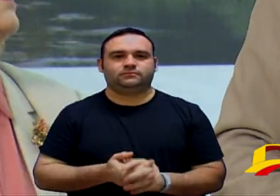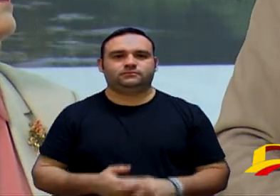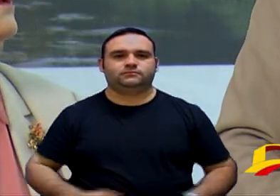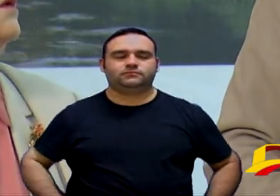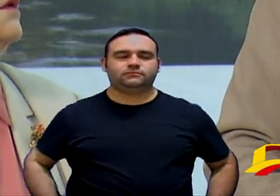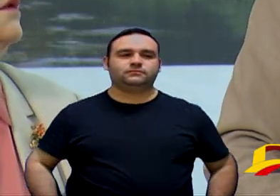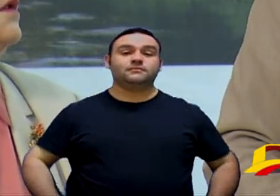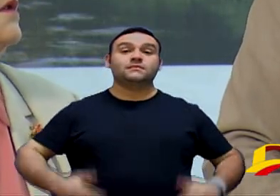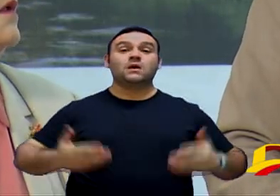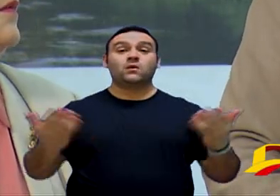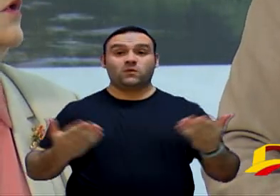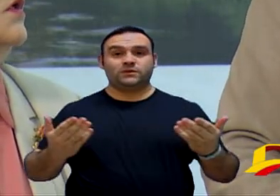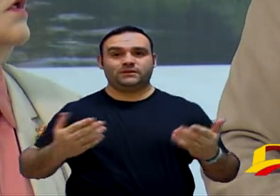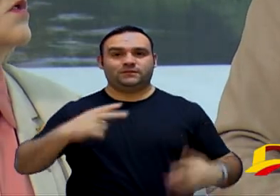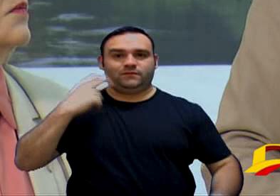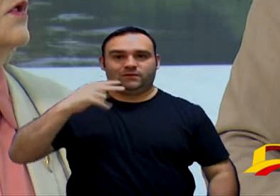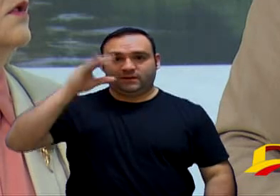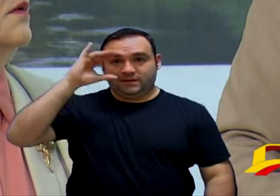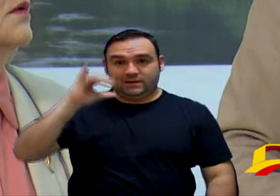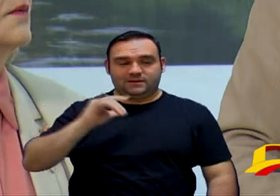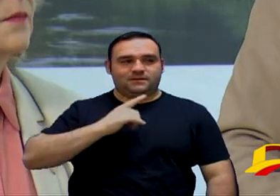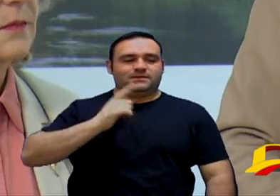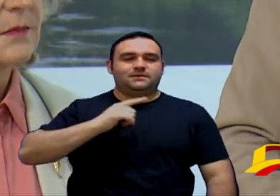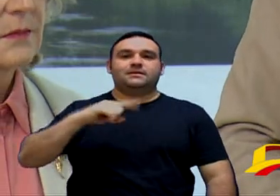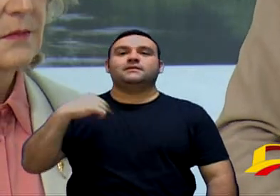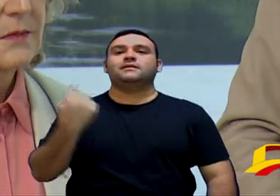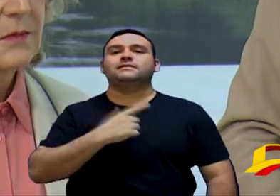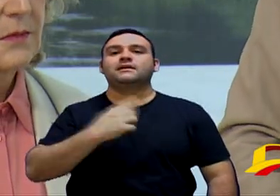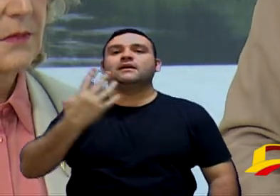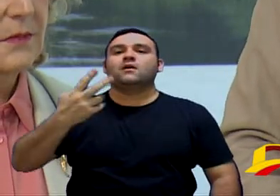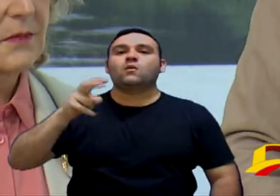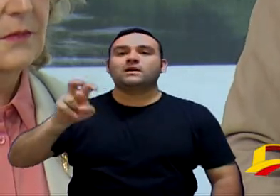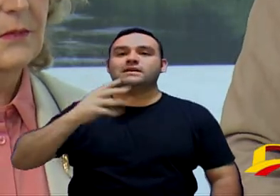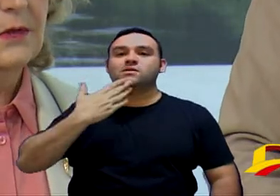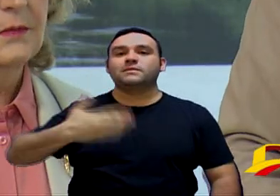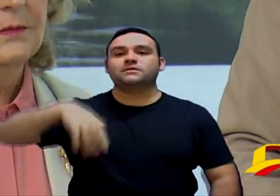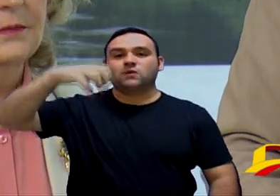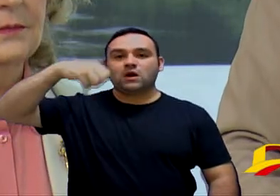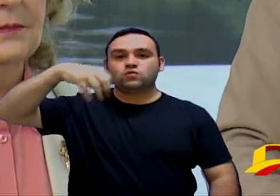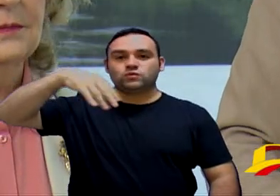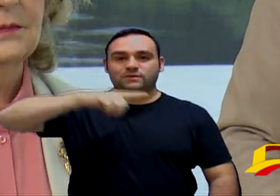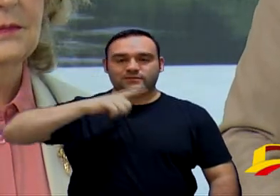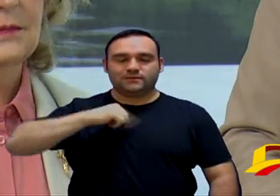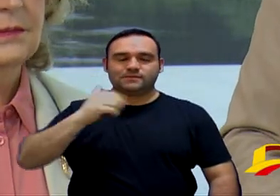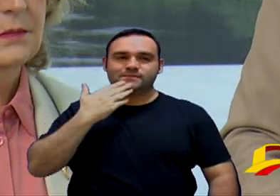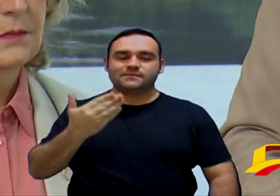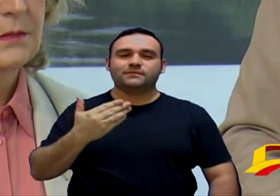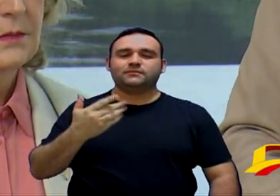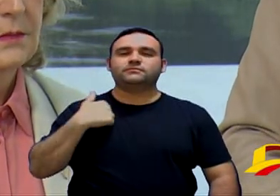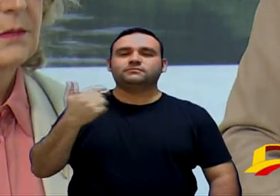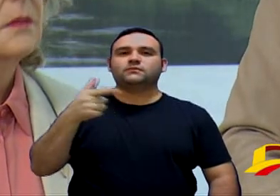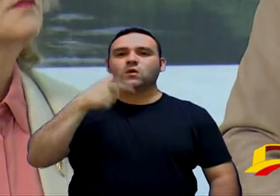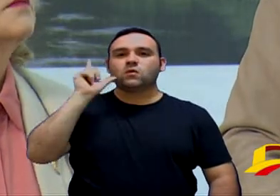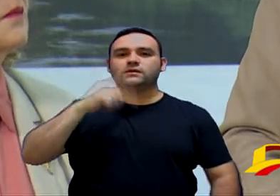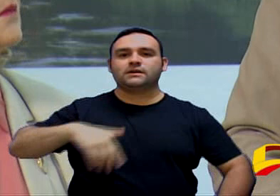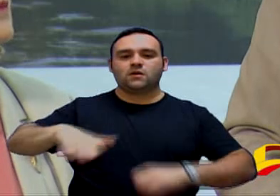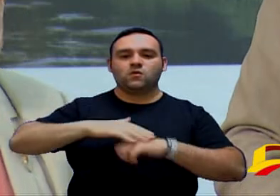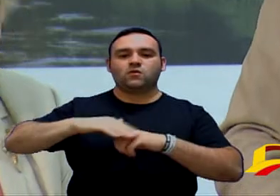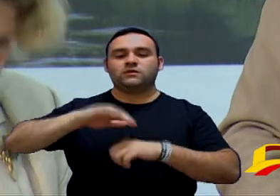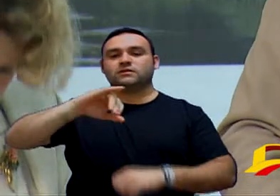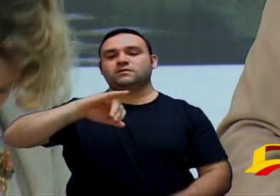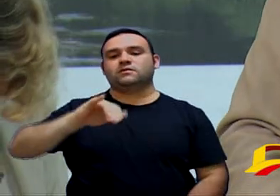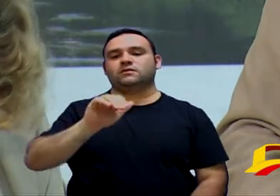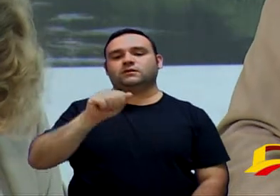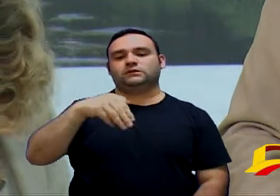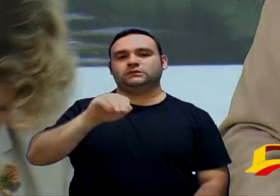hoje a gente tocou o vereador a Iara aqui a gente tem 45 pedido de iluminação Vereador eu tive ontem uma conversa com